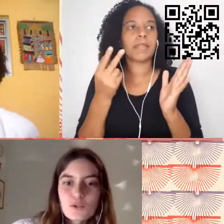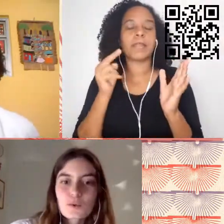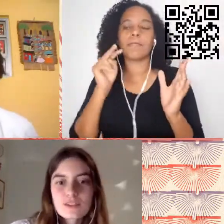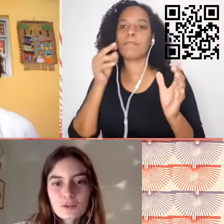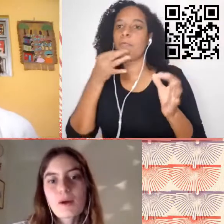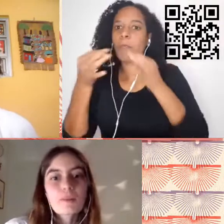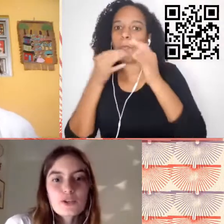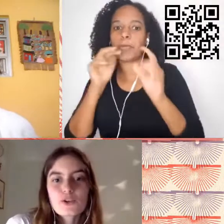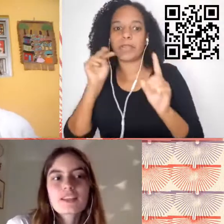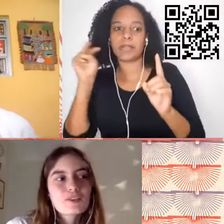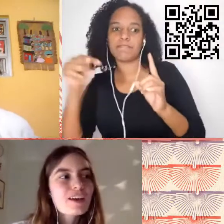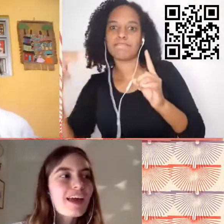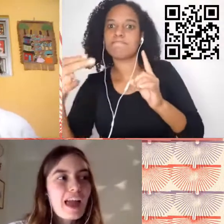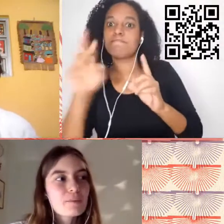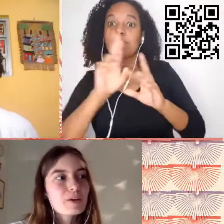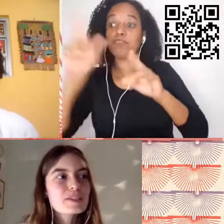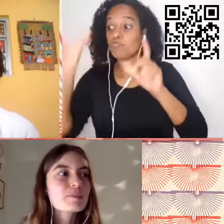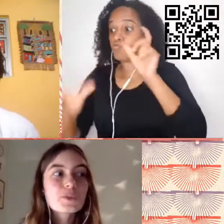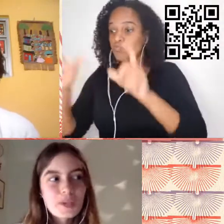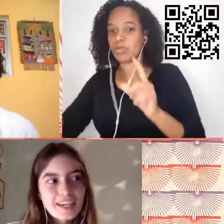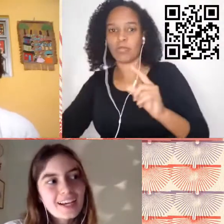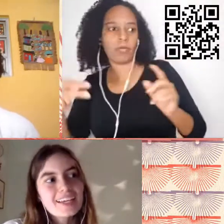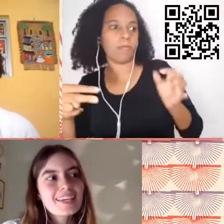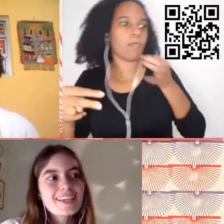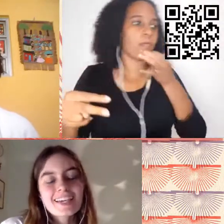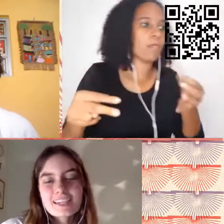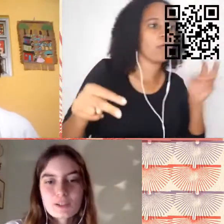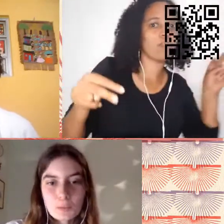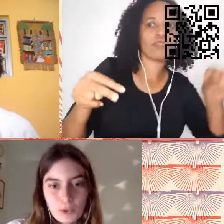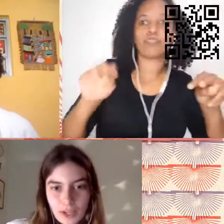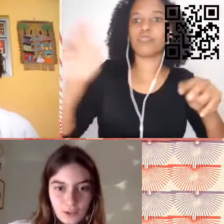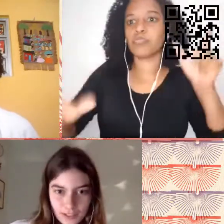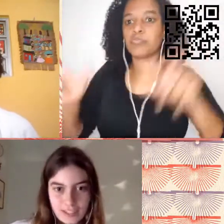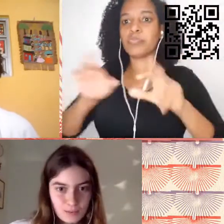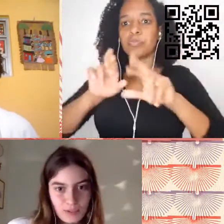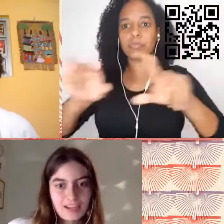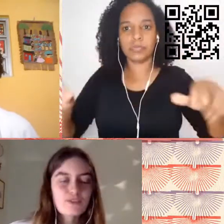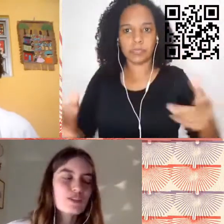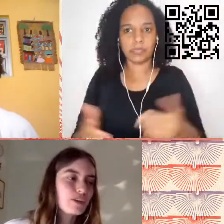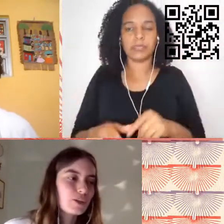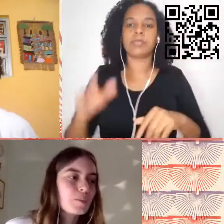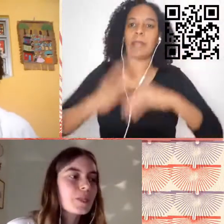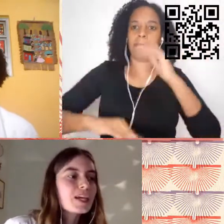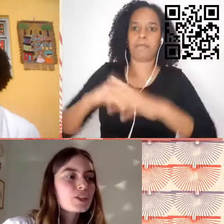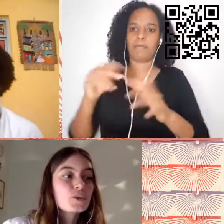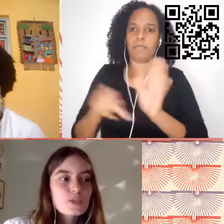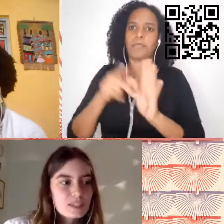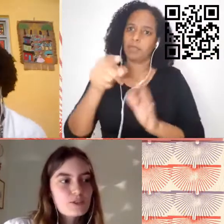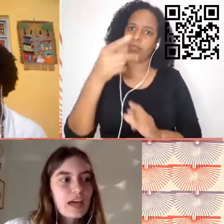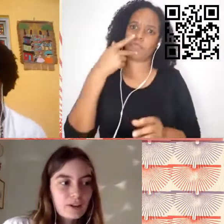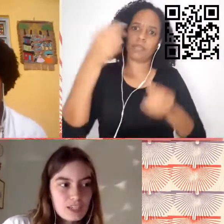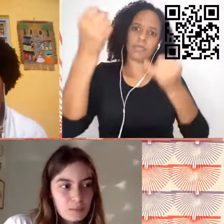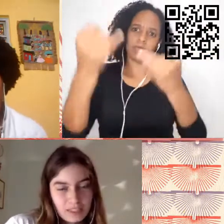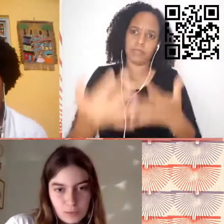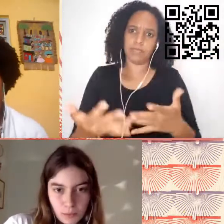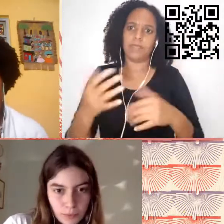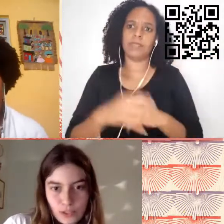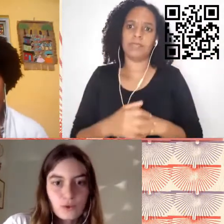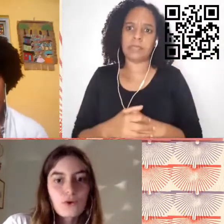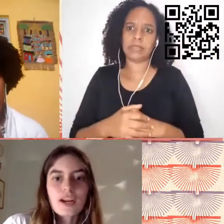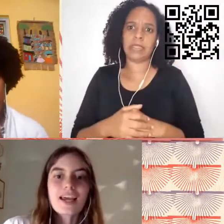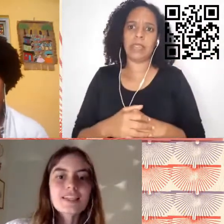diferentes pessoas em uma obra só, então é uma coisa muito rica. E essa questão do protagonismo, né, que você falou, dos que o Sarau das